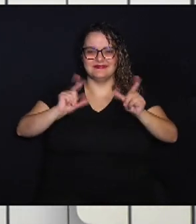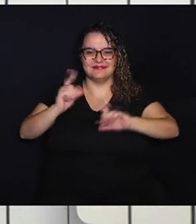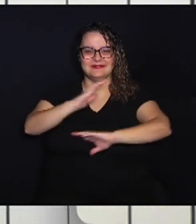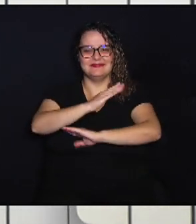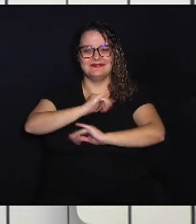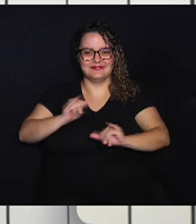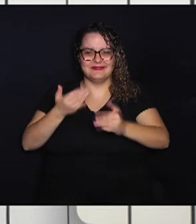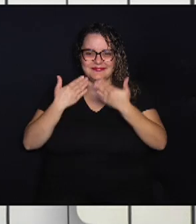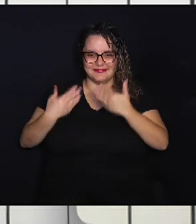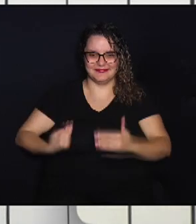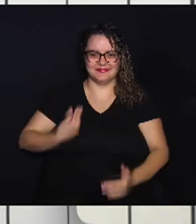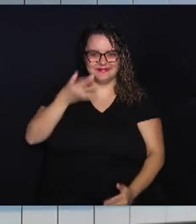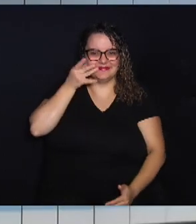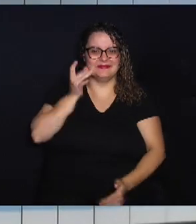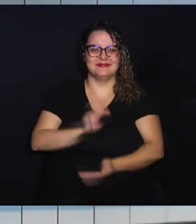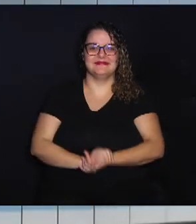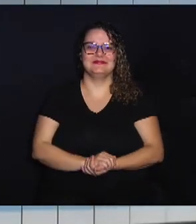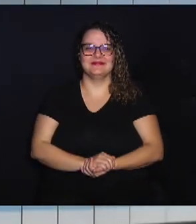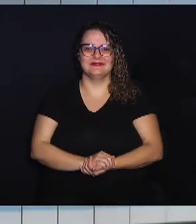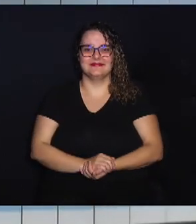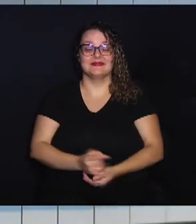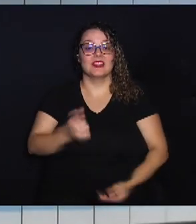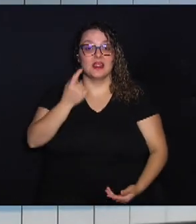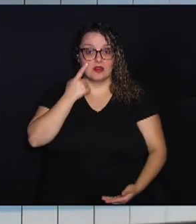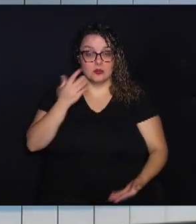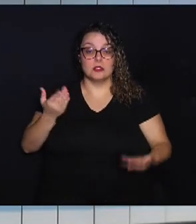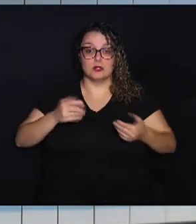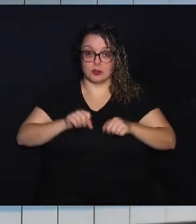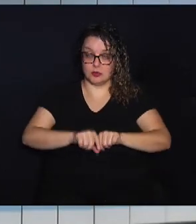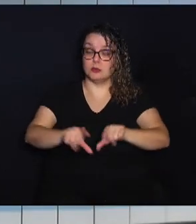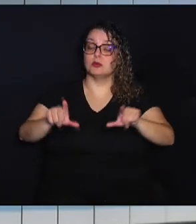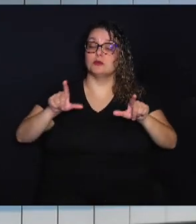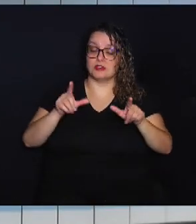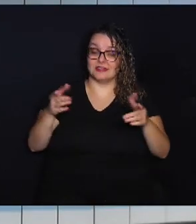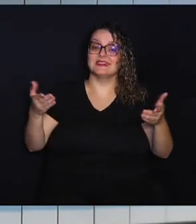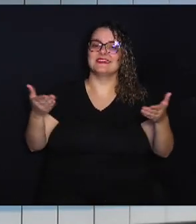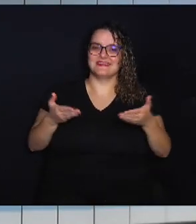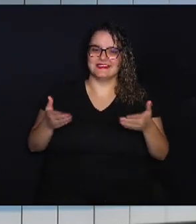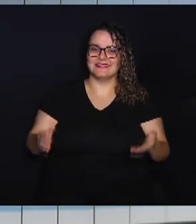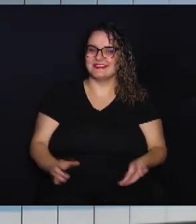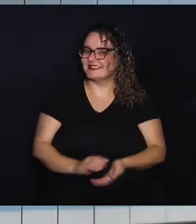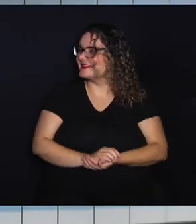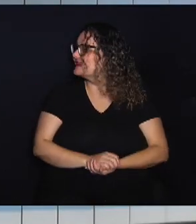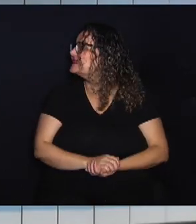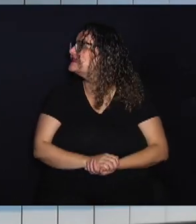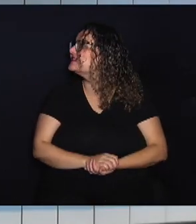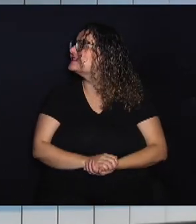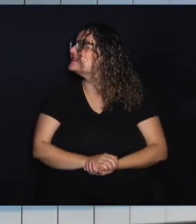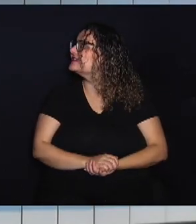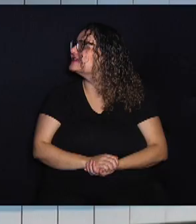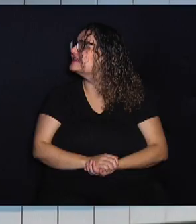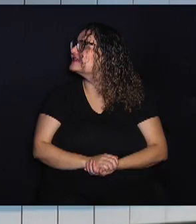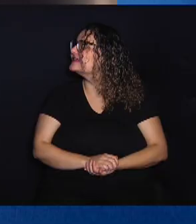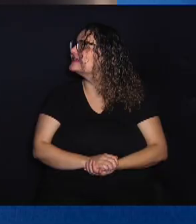gente conversa ao vivo. Confira a partir de agora os destaques de hoje.